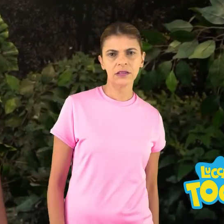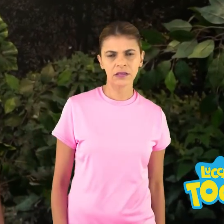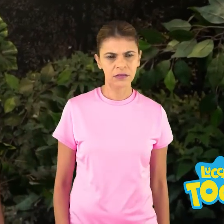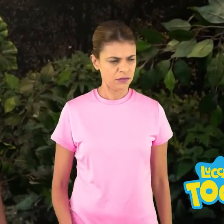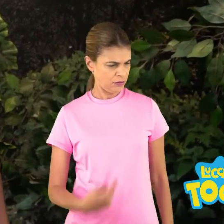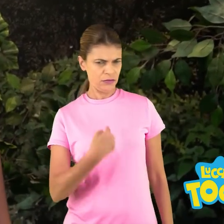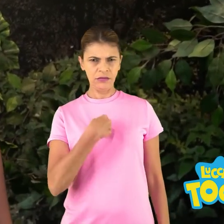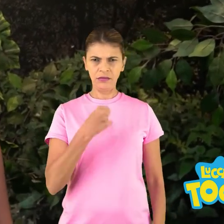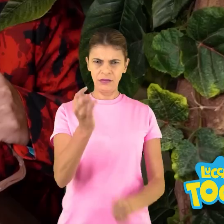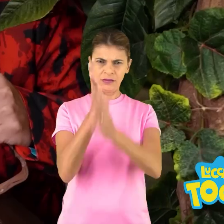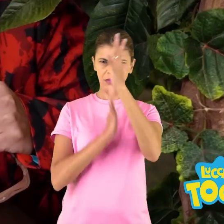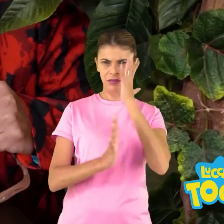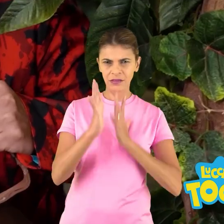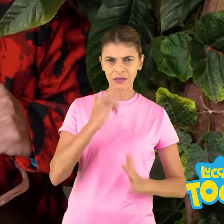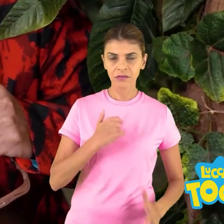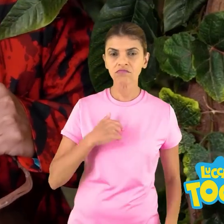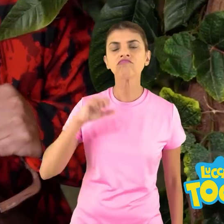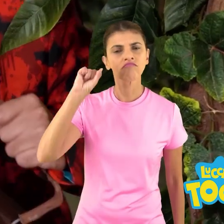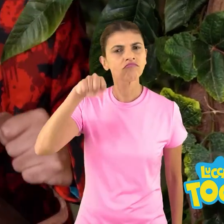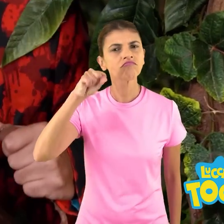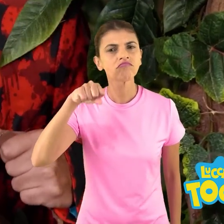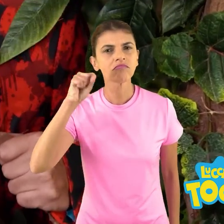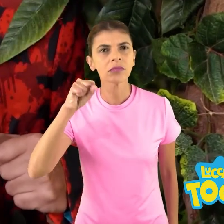Tá falando comigo? Sim.